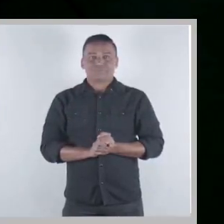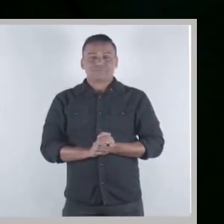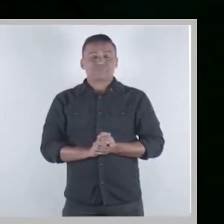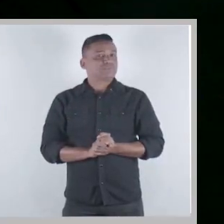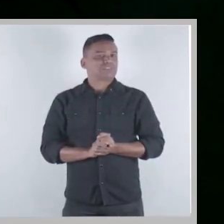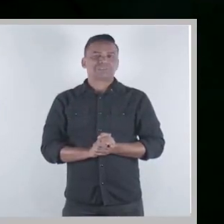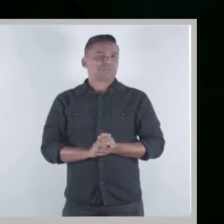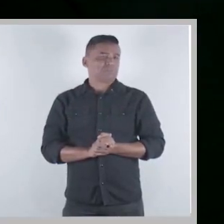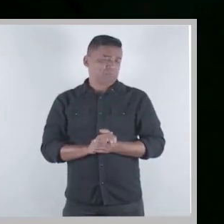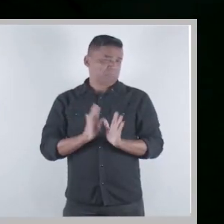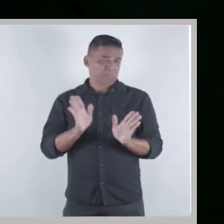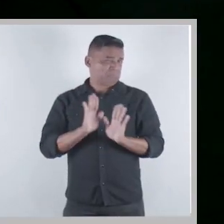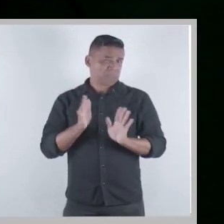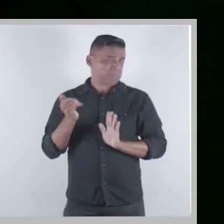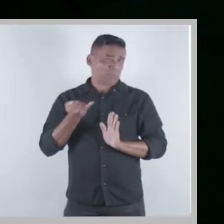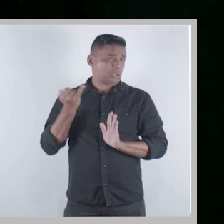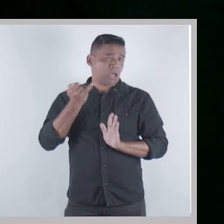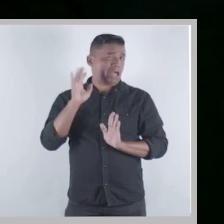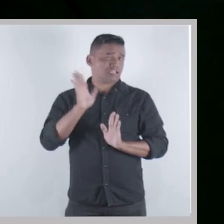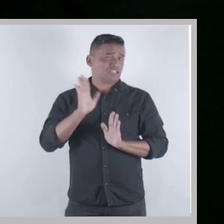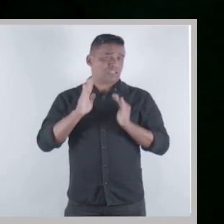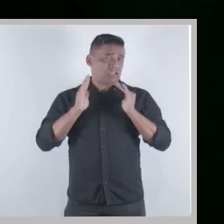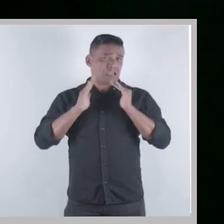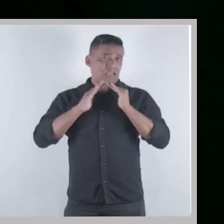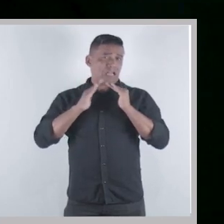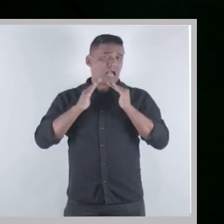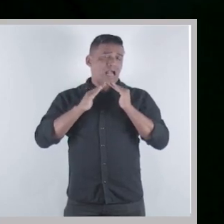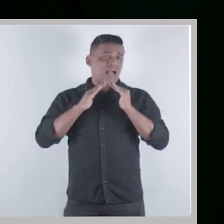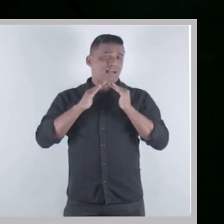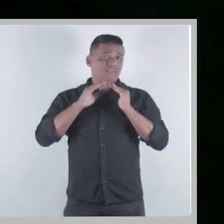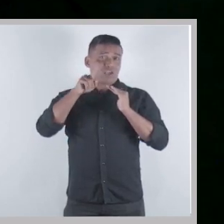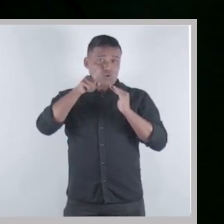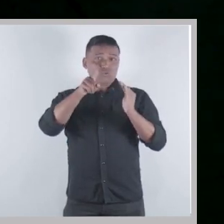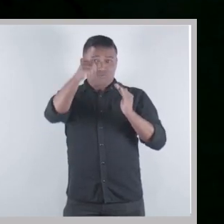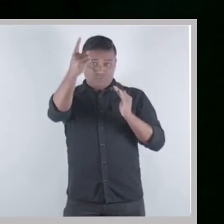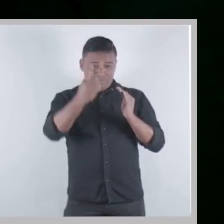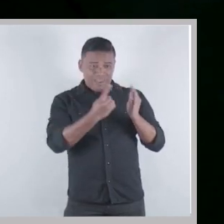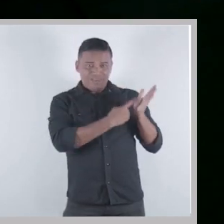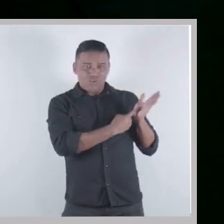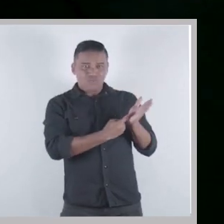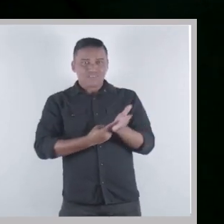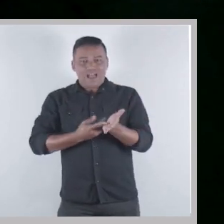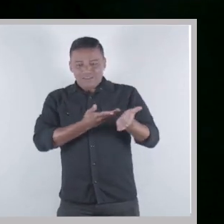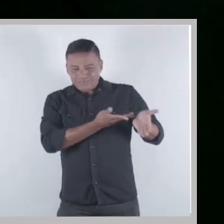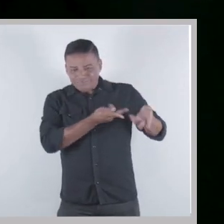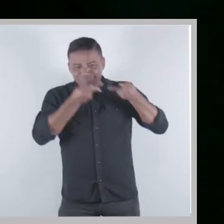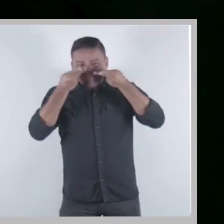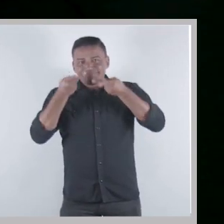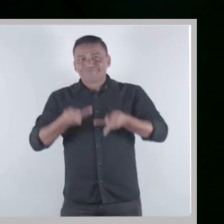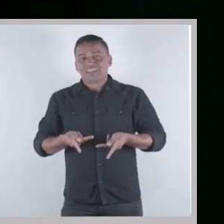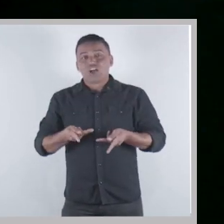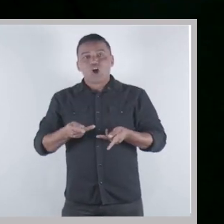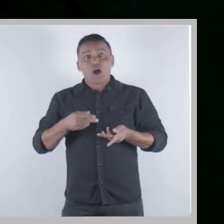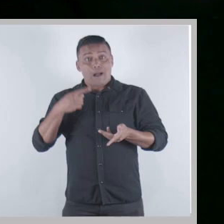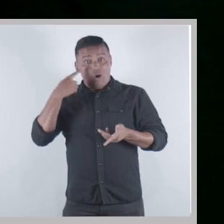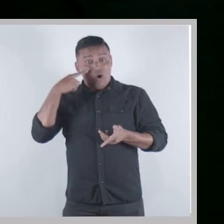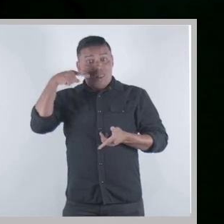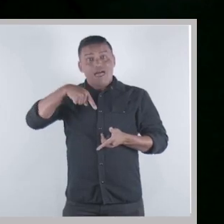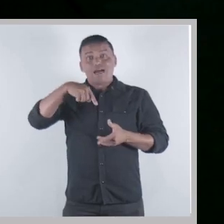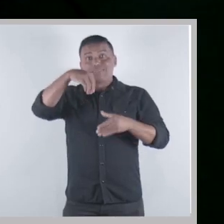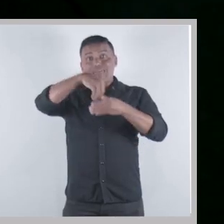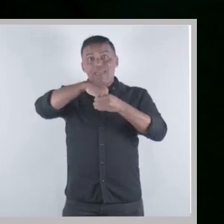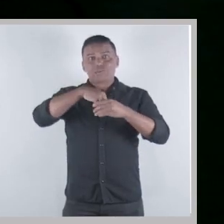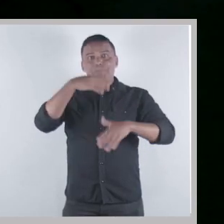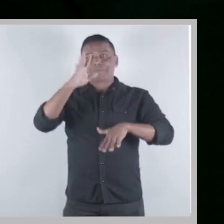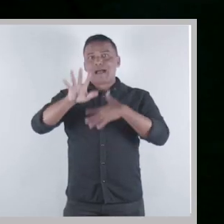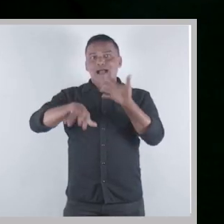Não importa. Se eu fosse uma casa, eu te convidaria a entrar e reparar minha bagunça.